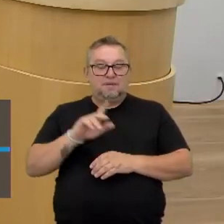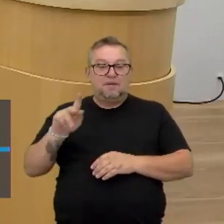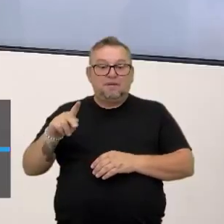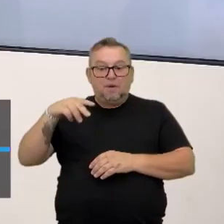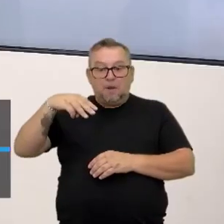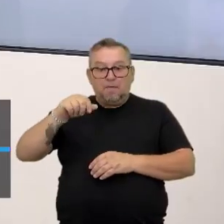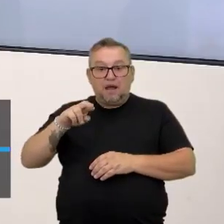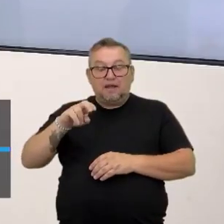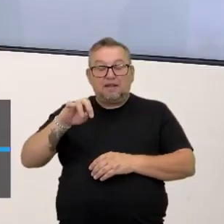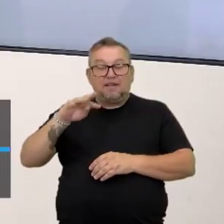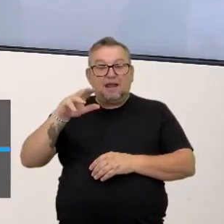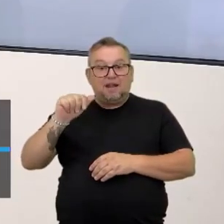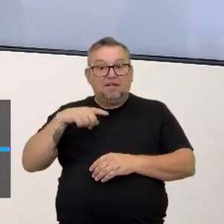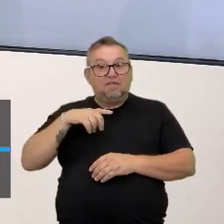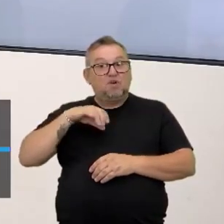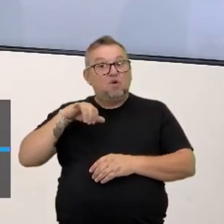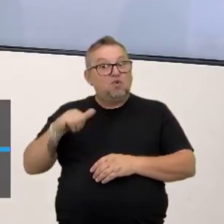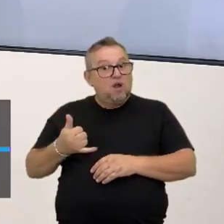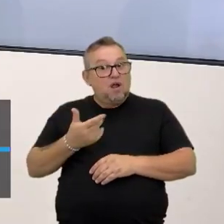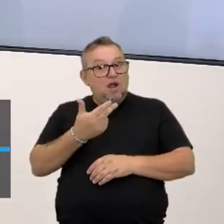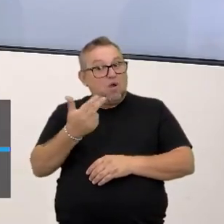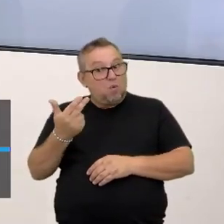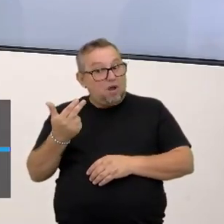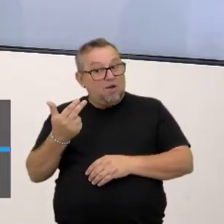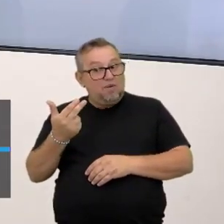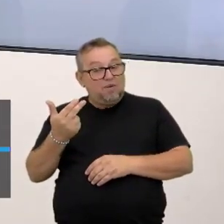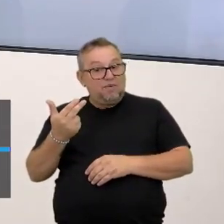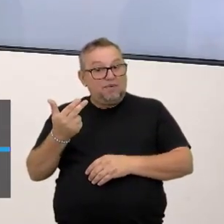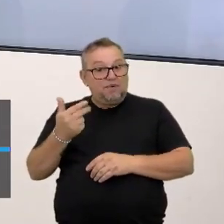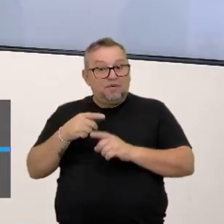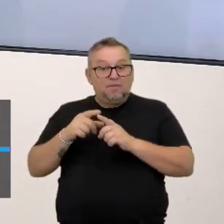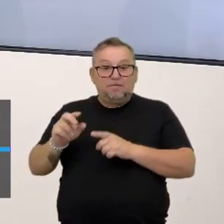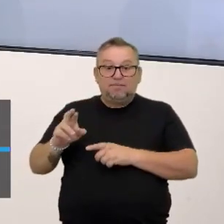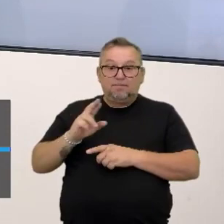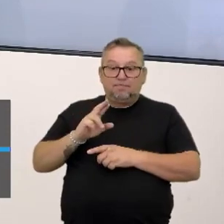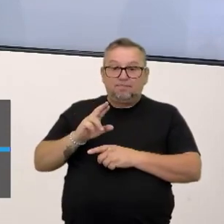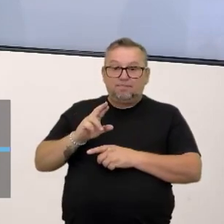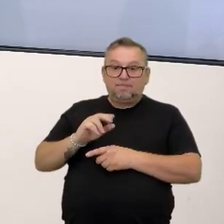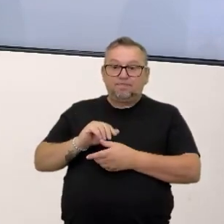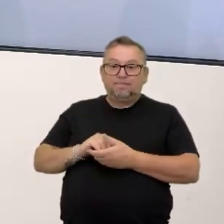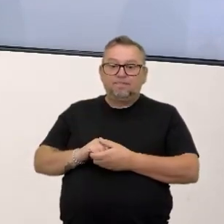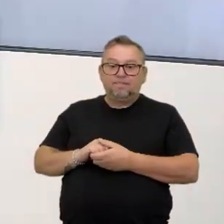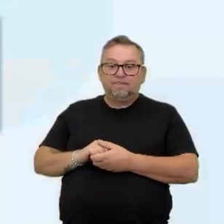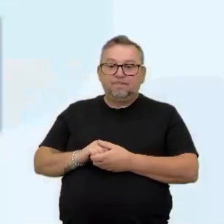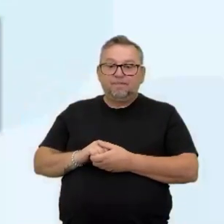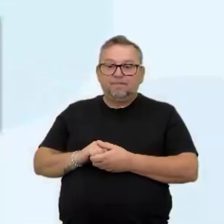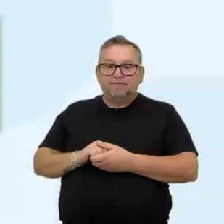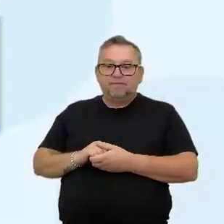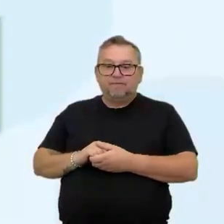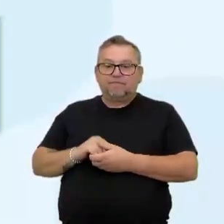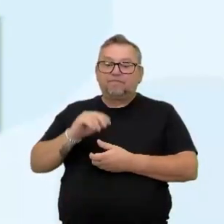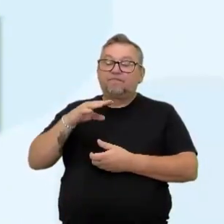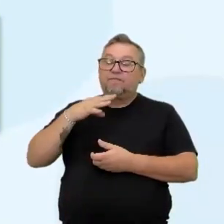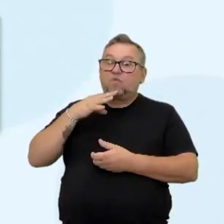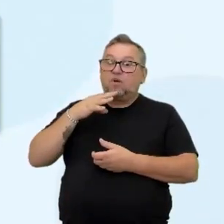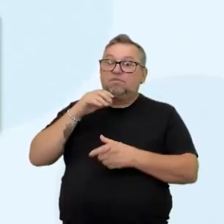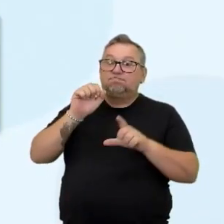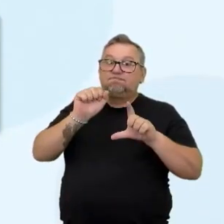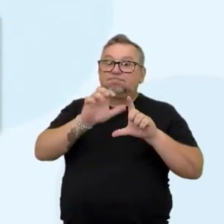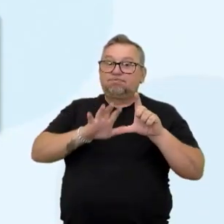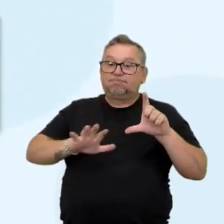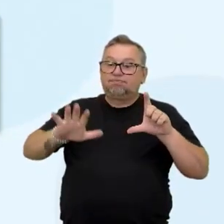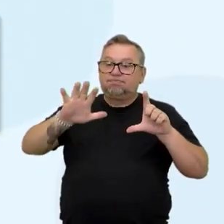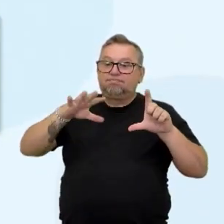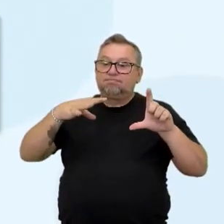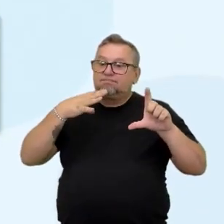professora Maristela falou que são chances iguais. Mas, ó, para responder essa pergunta, Osmar, ó, é importantíssimo conhecer